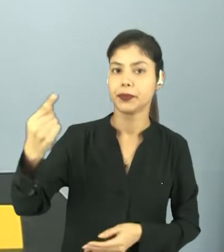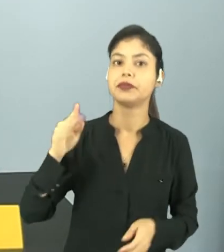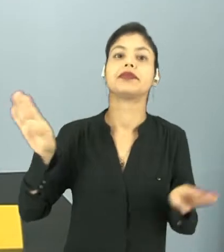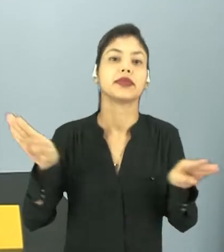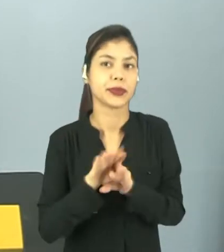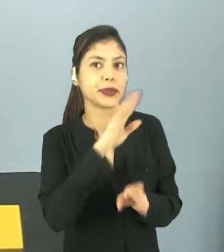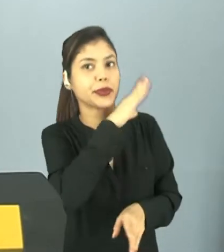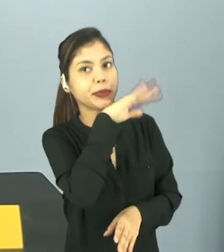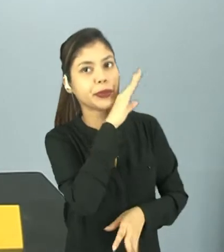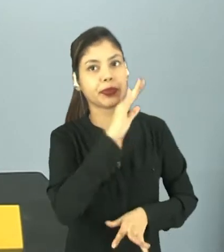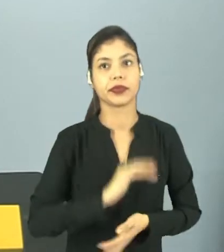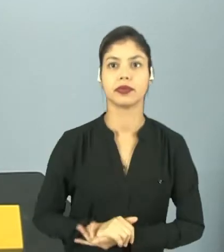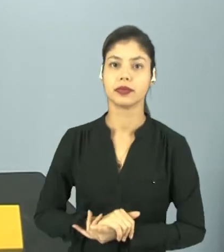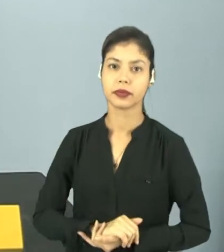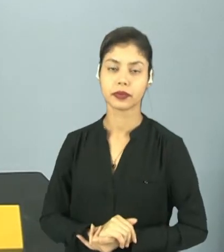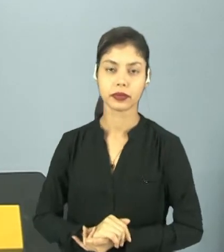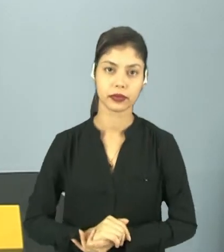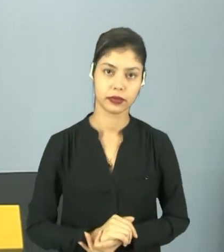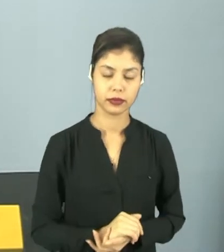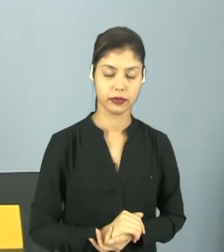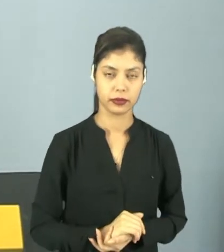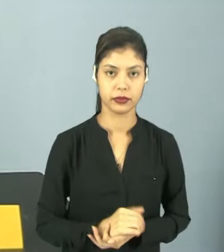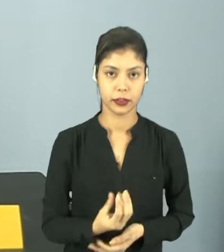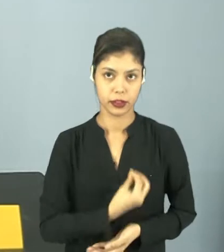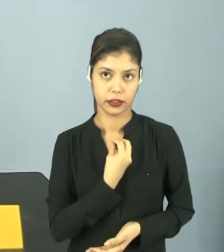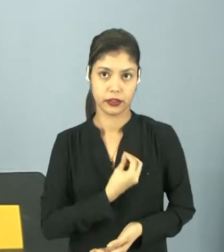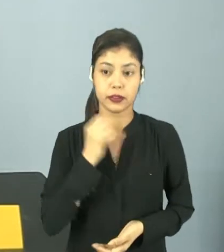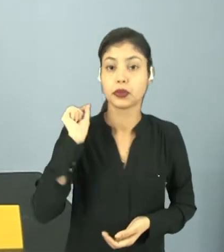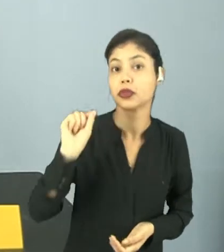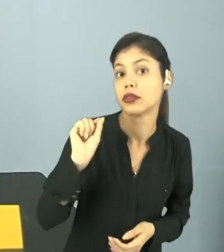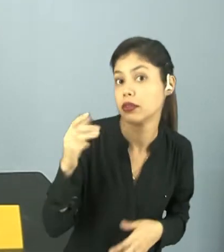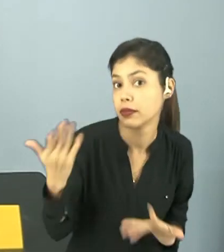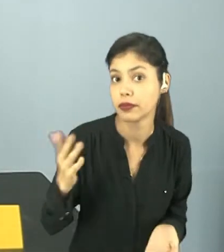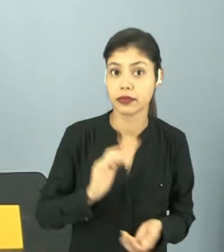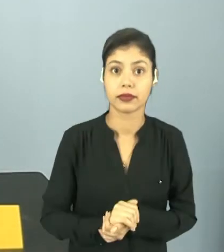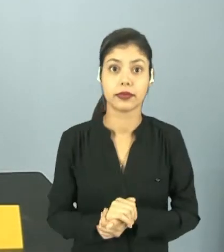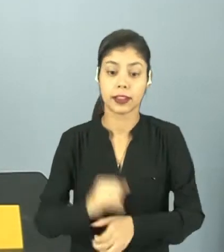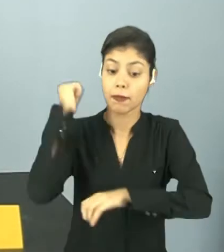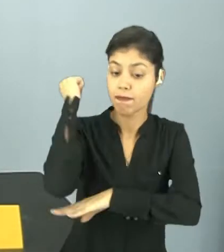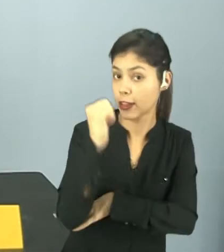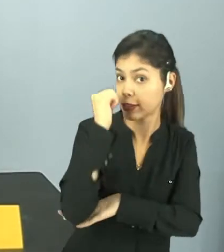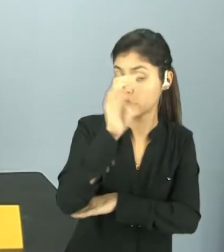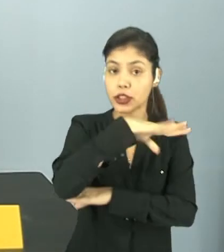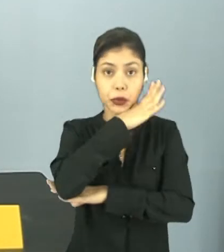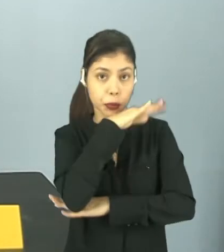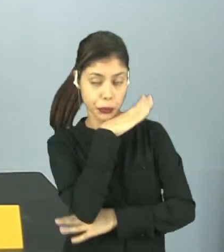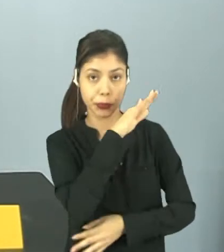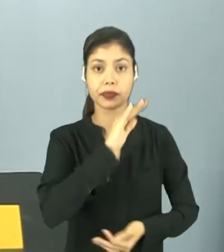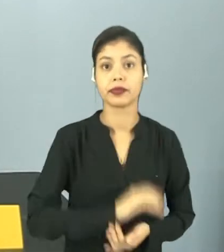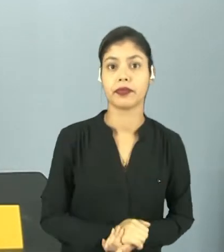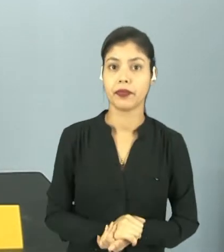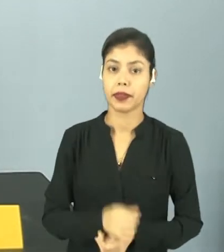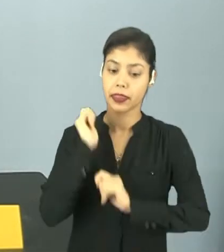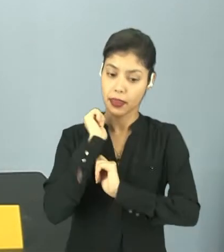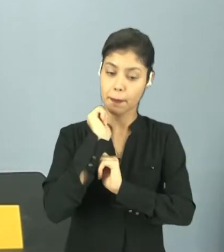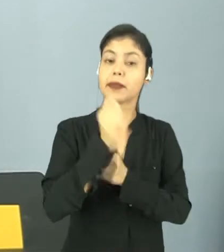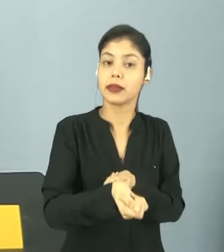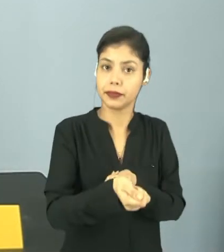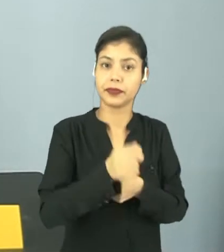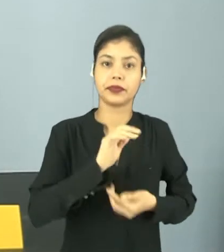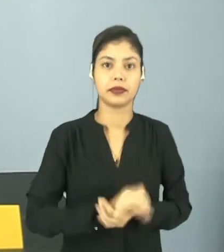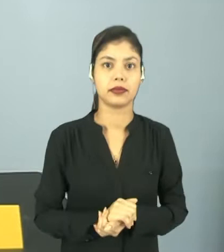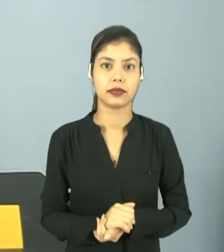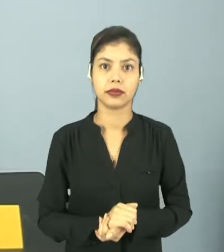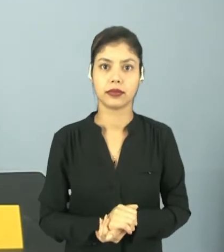para os animais. Eles viviam de quê? Da caça de animais, da pesca e